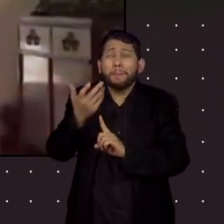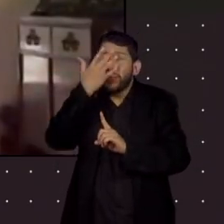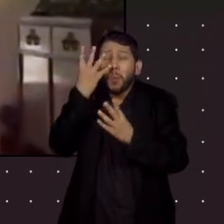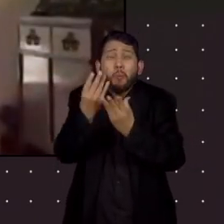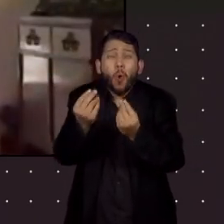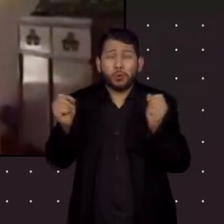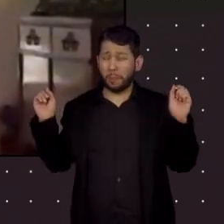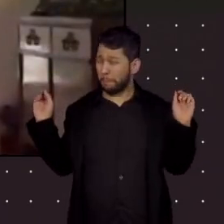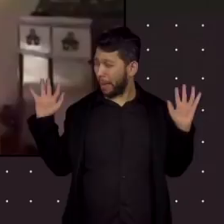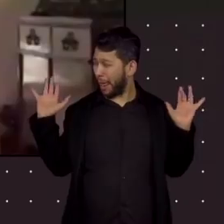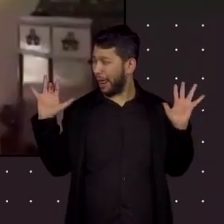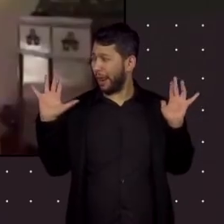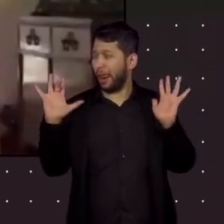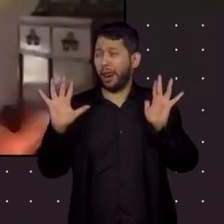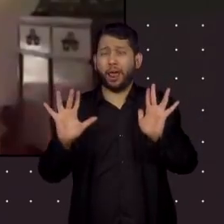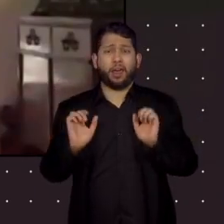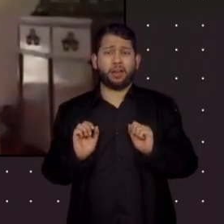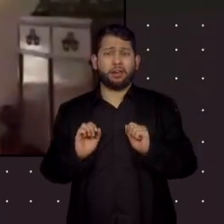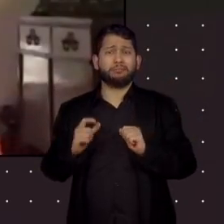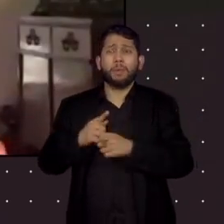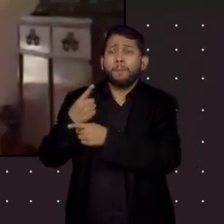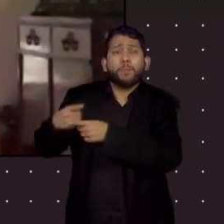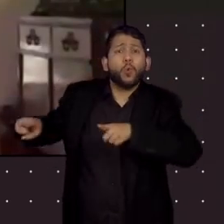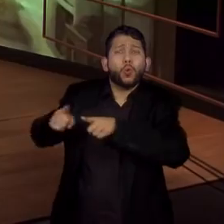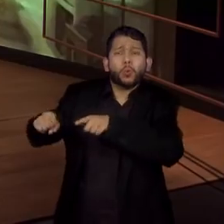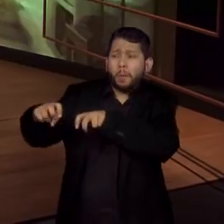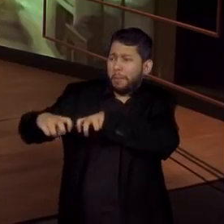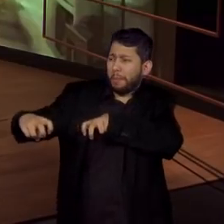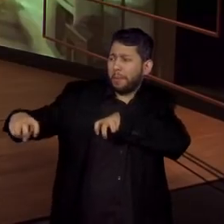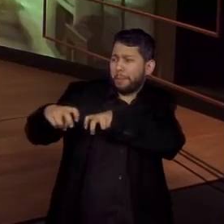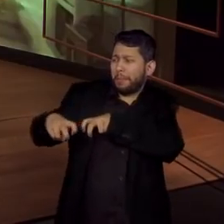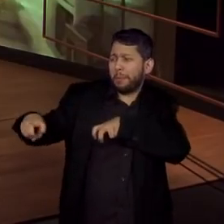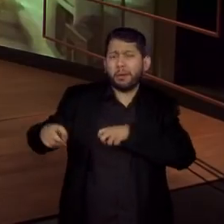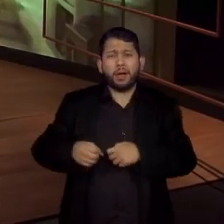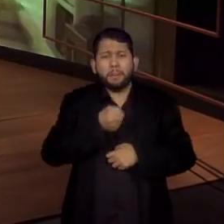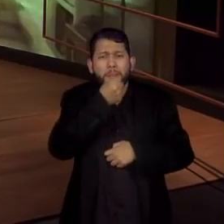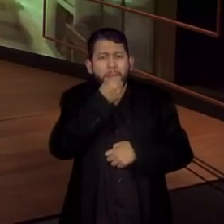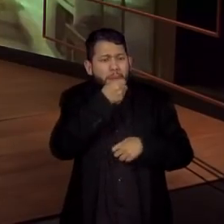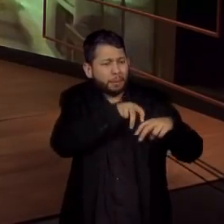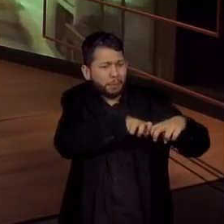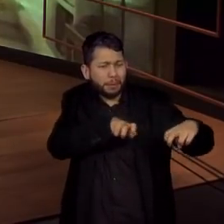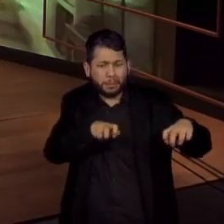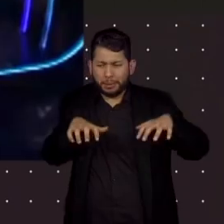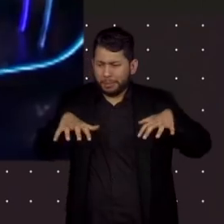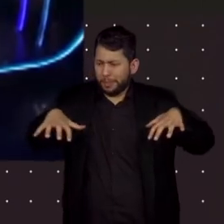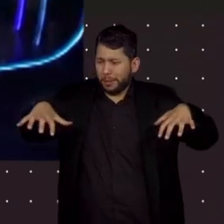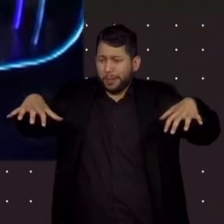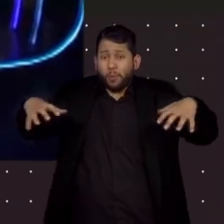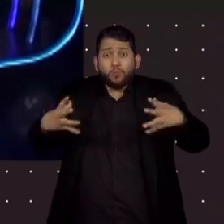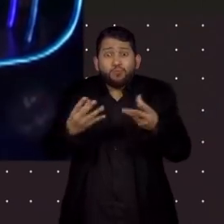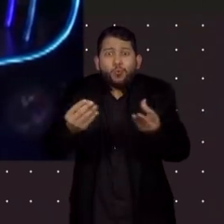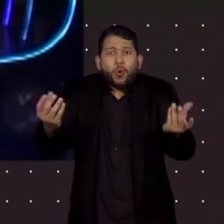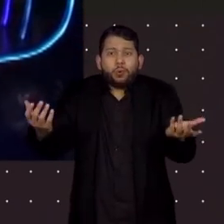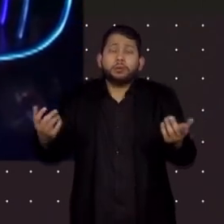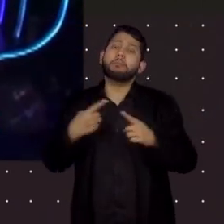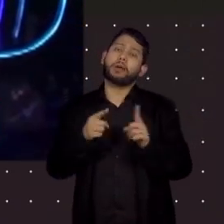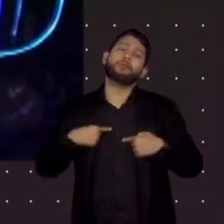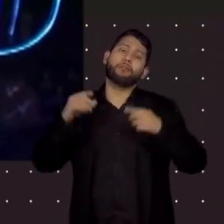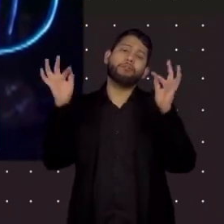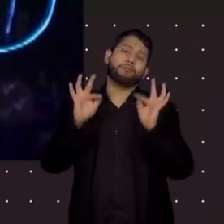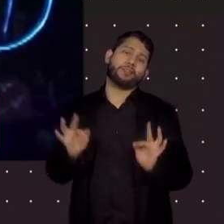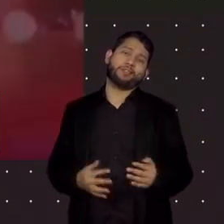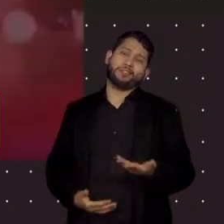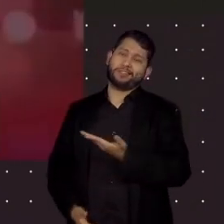músicos, muitos bailarinos, cantores. E foi uma grande alegria na minha vida ter feito esse